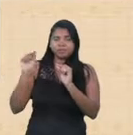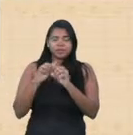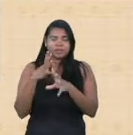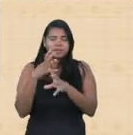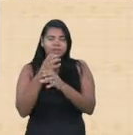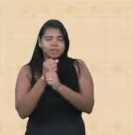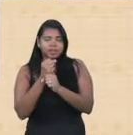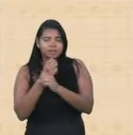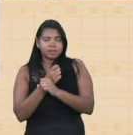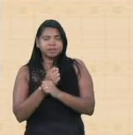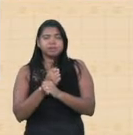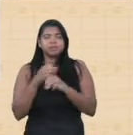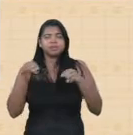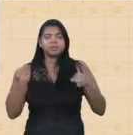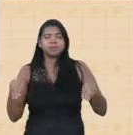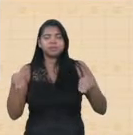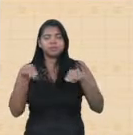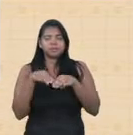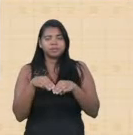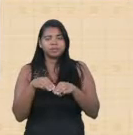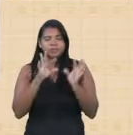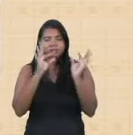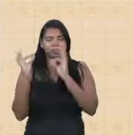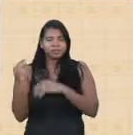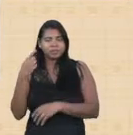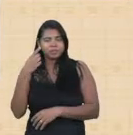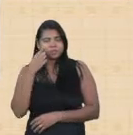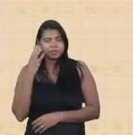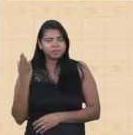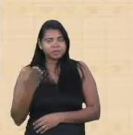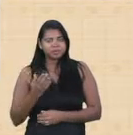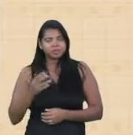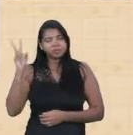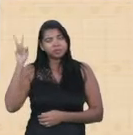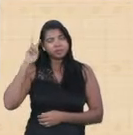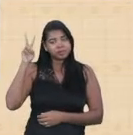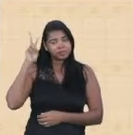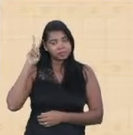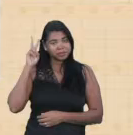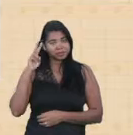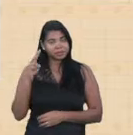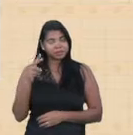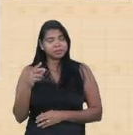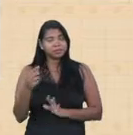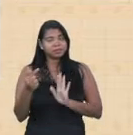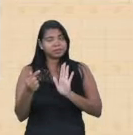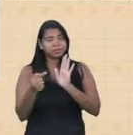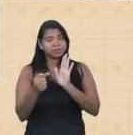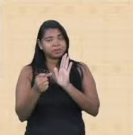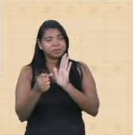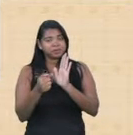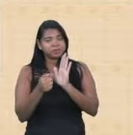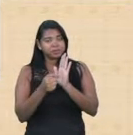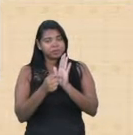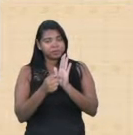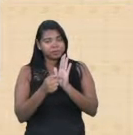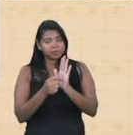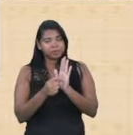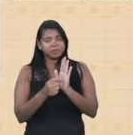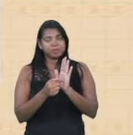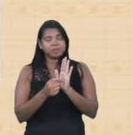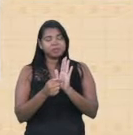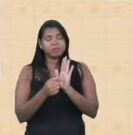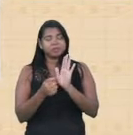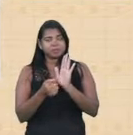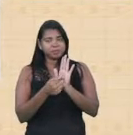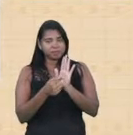calcular o campo magnético. Vamos fazer o teste comigo? Pega teu dedo indicador, lembra que isso é um pontinho, aponta teu dedo indicador para você e